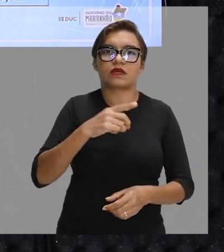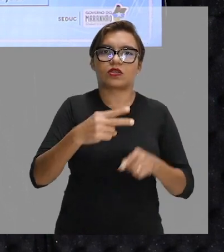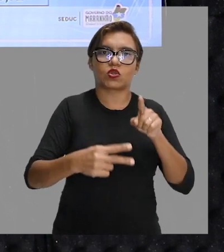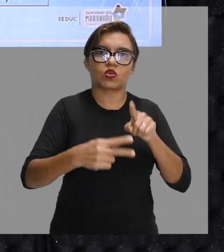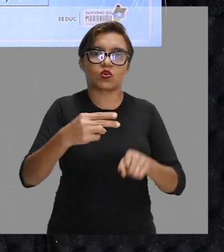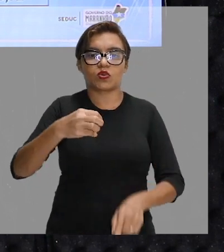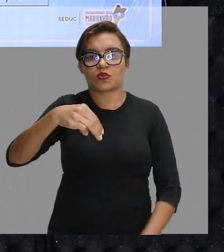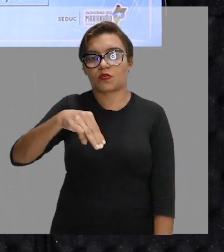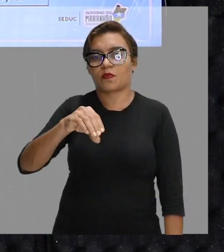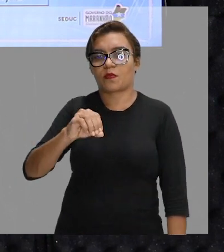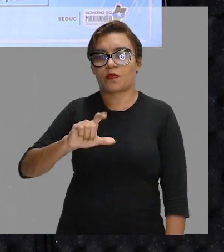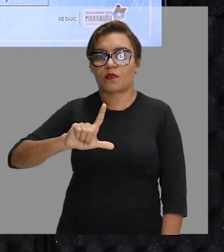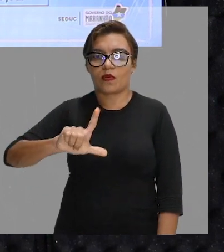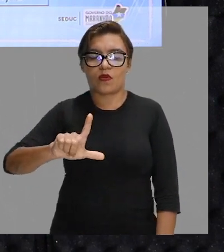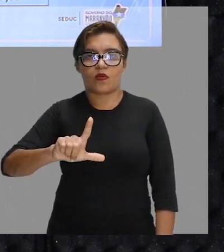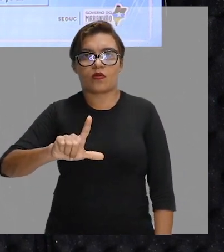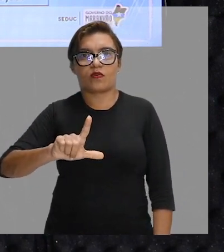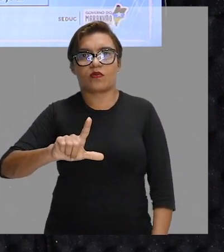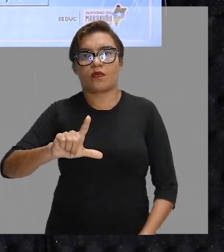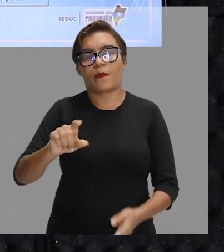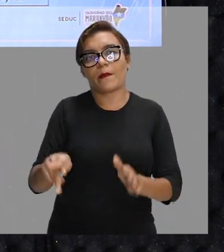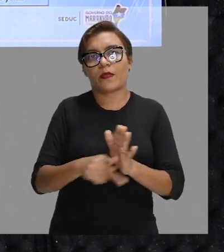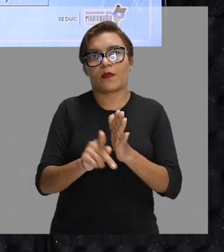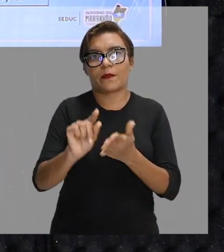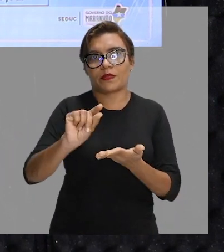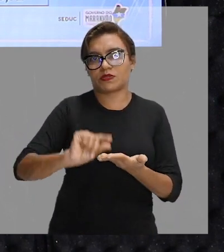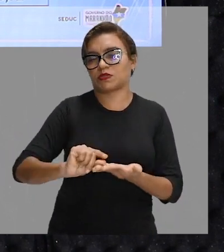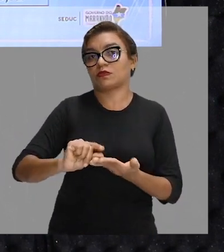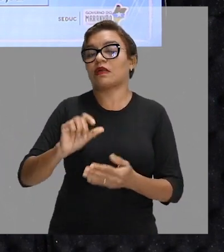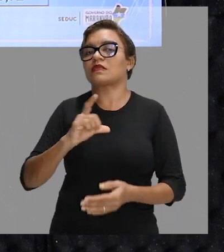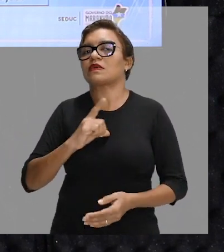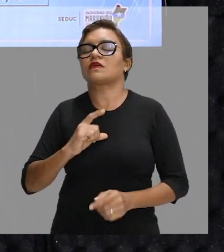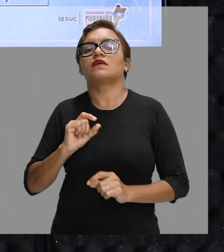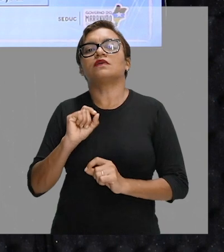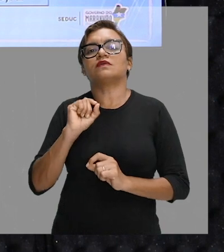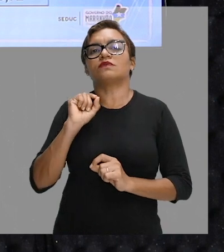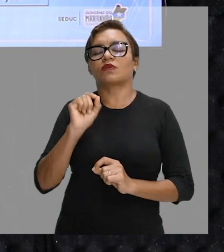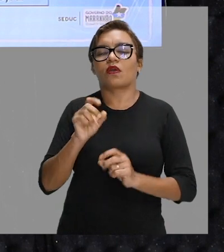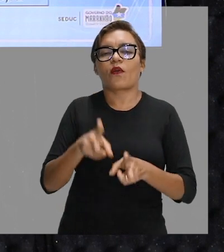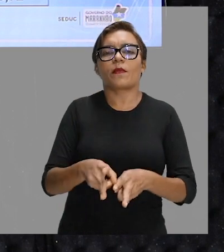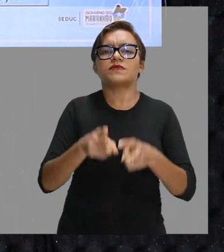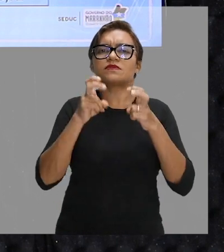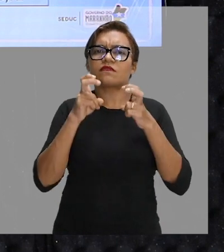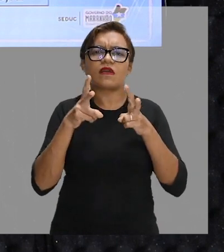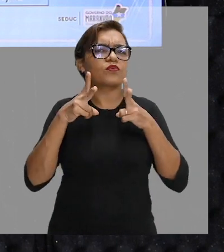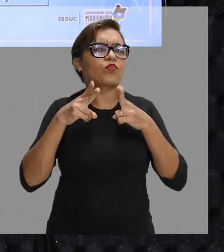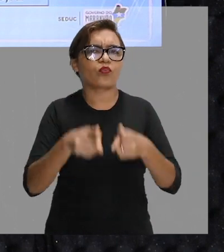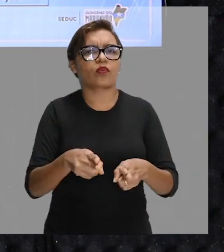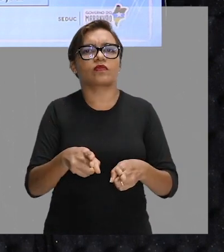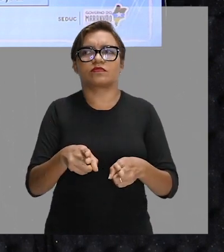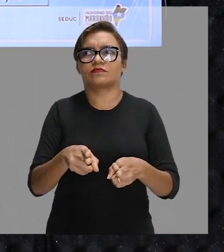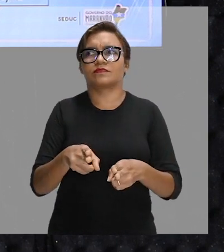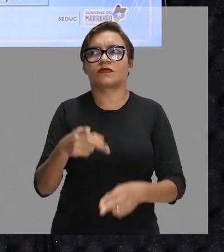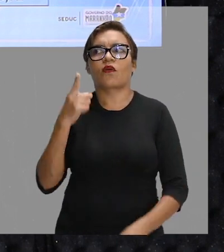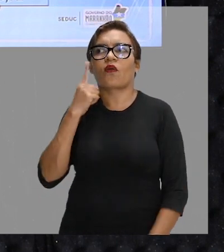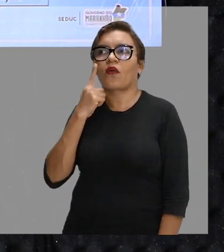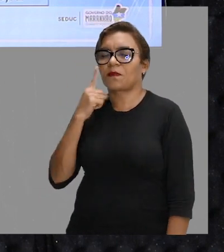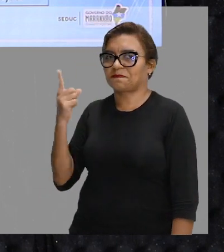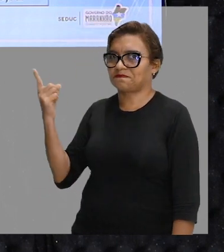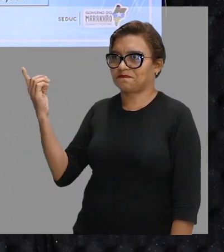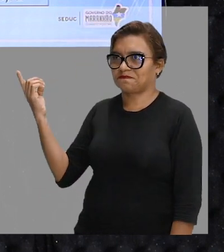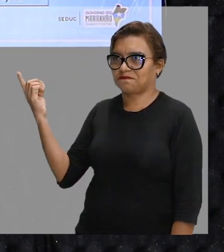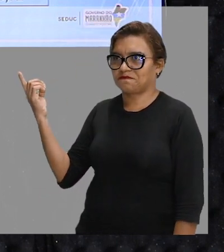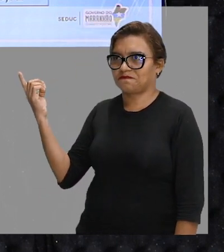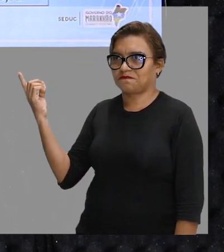mols de partículas. E aí, com 2 mols de partículas, nós vamos observar o mesmo efeito, tanto